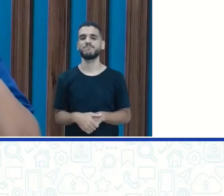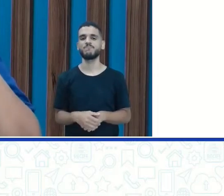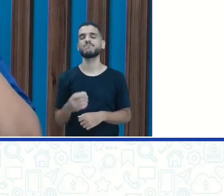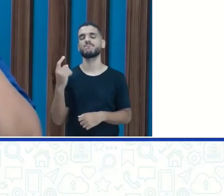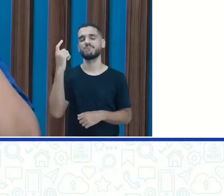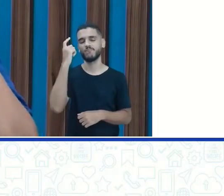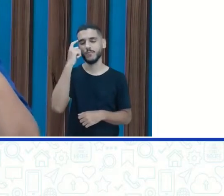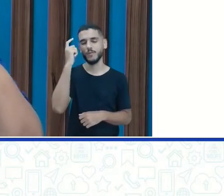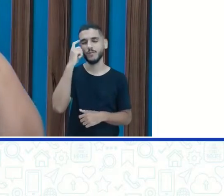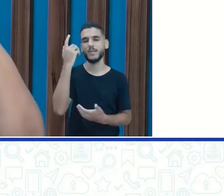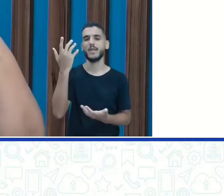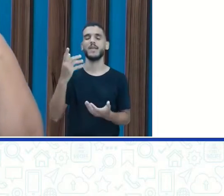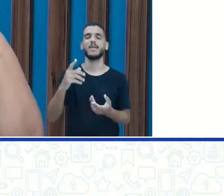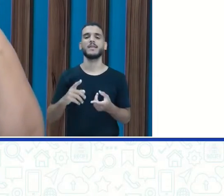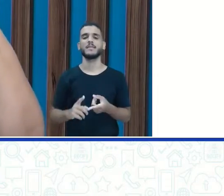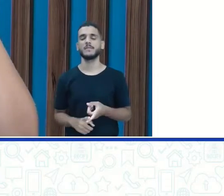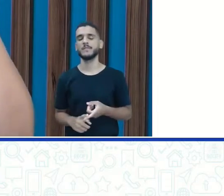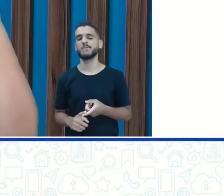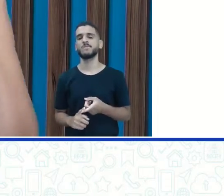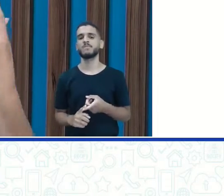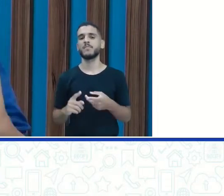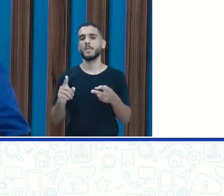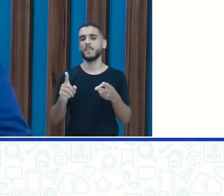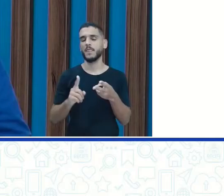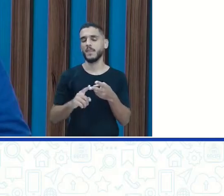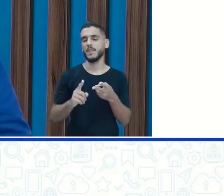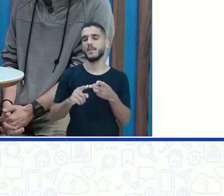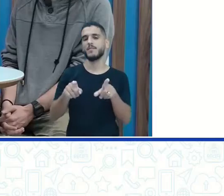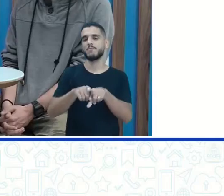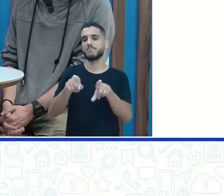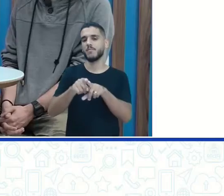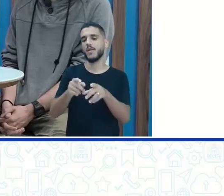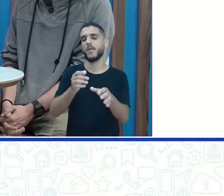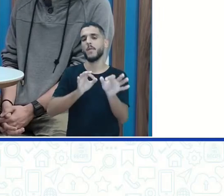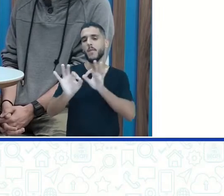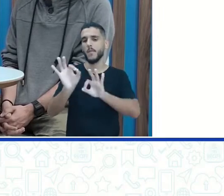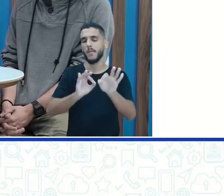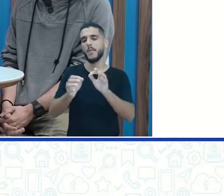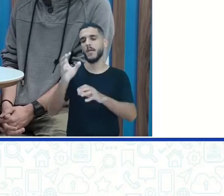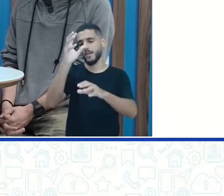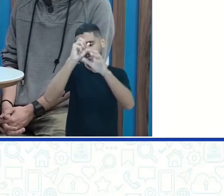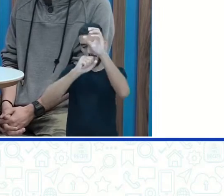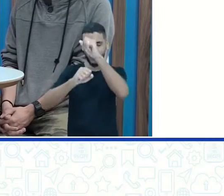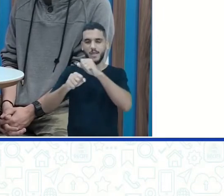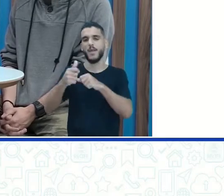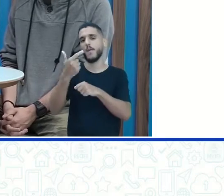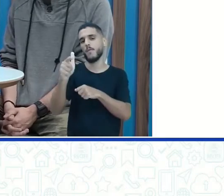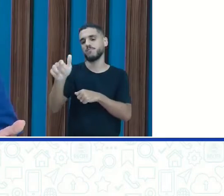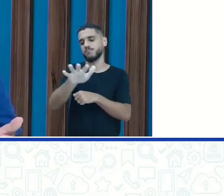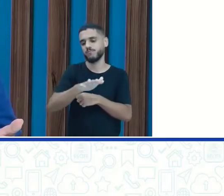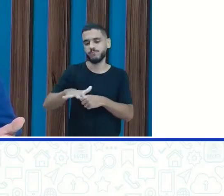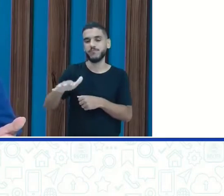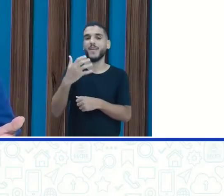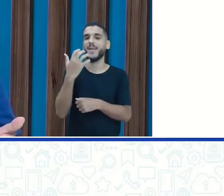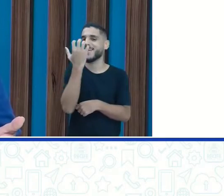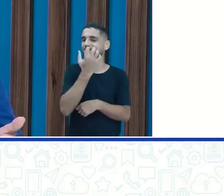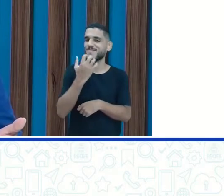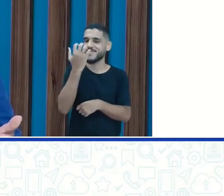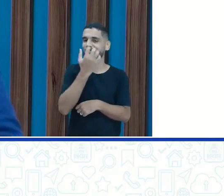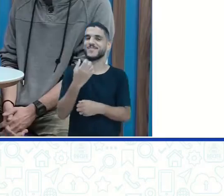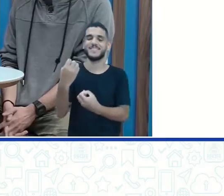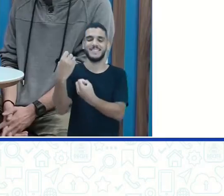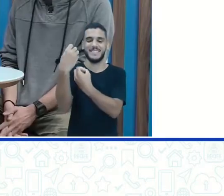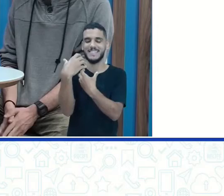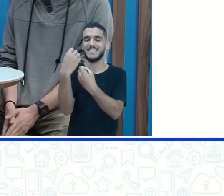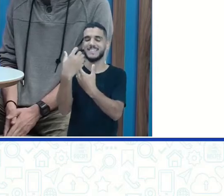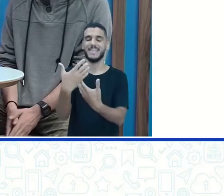consciente, de um cidadão preparado para o aprendizado de outras áreas. E a música faz isso pela gente, né?